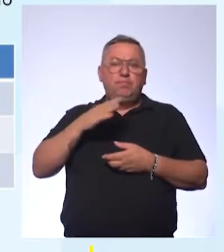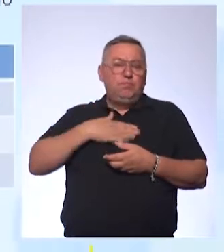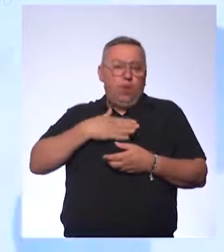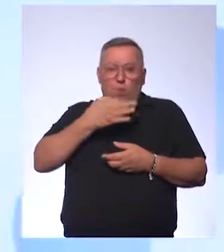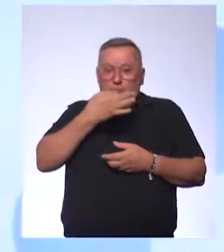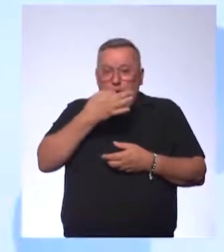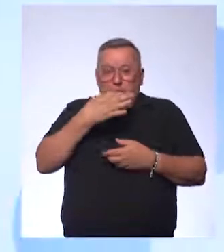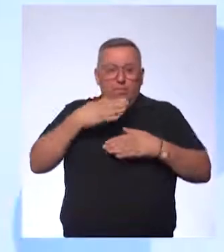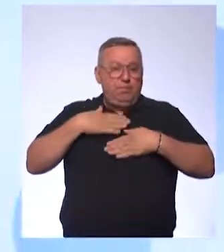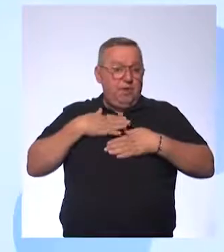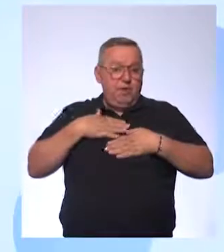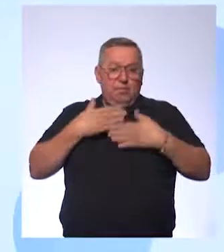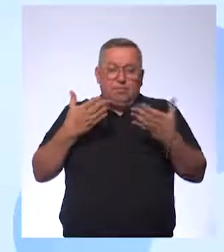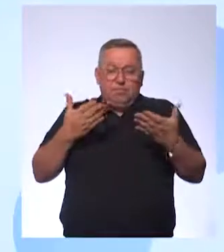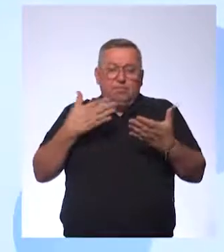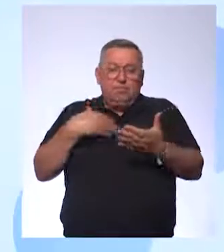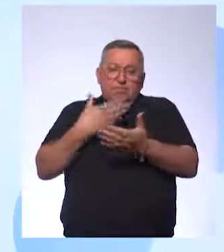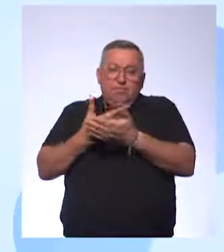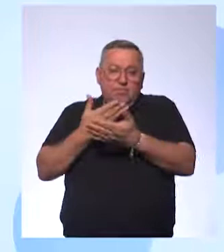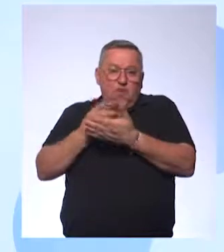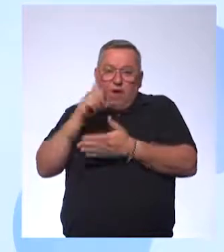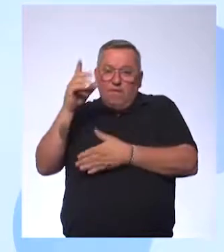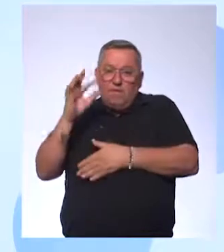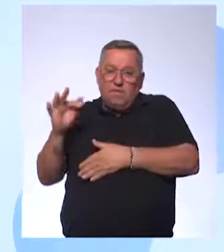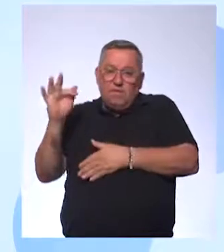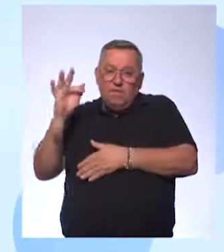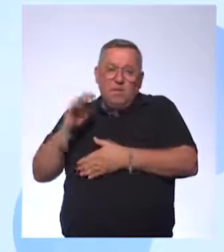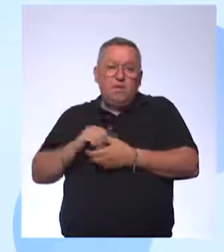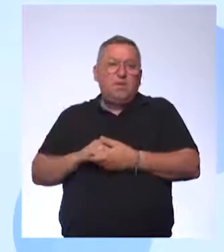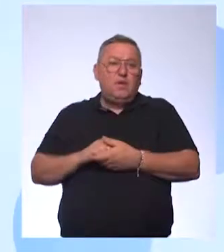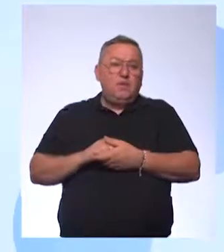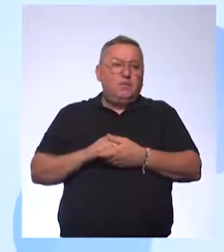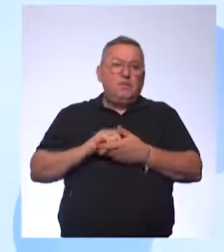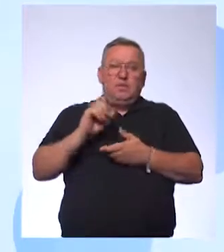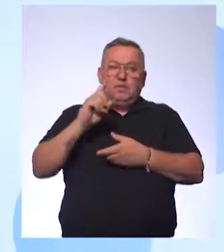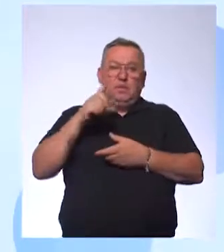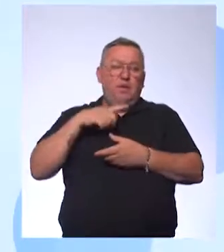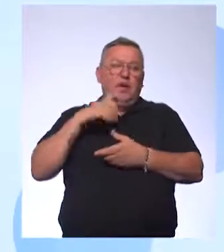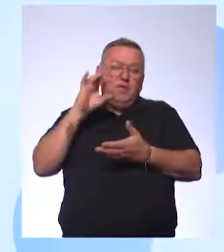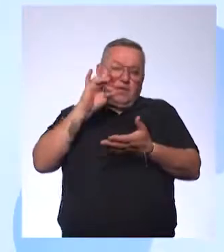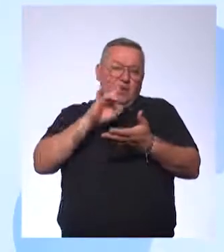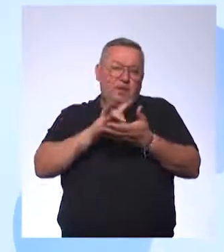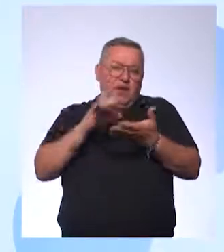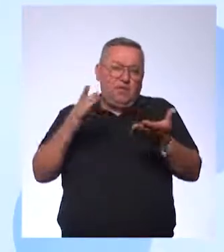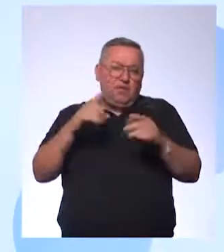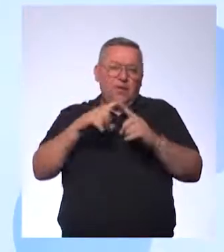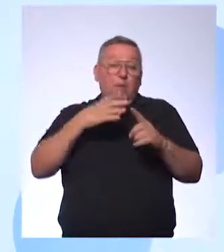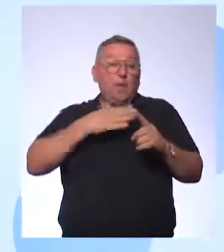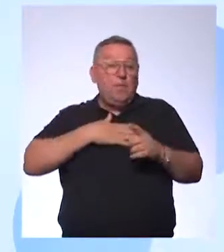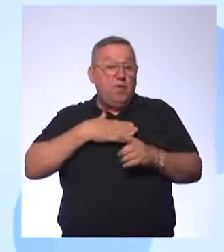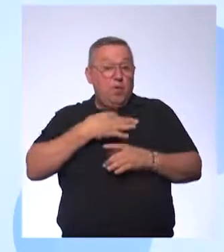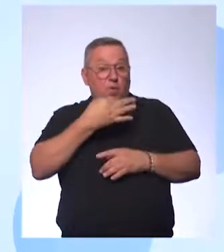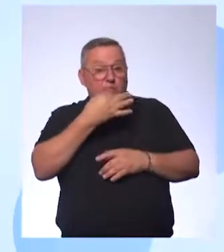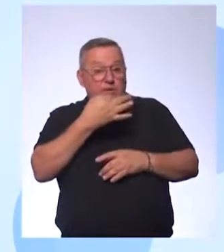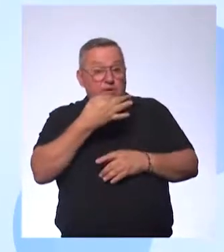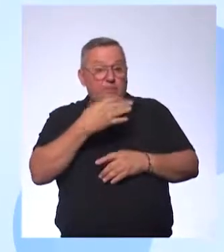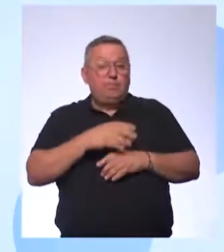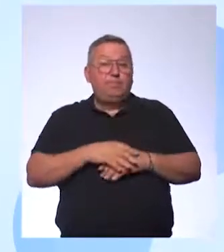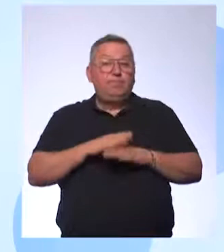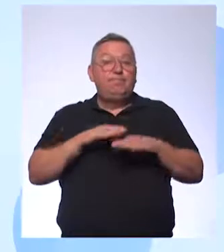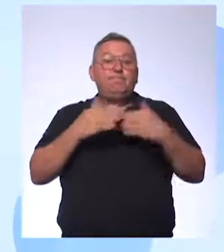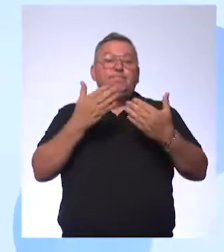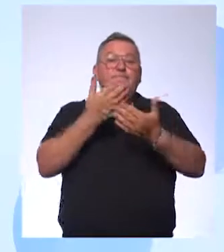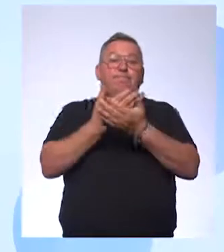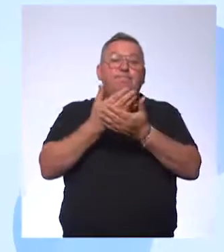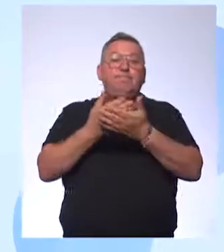que eu tenho por ele ter estudado lá na Universidade X. Não necessariamente vai ser verdade, então isso acaba sendo uma opinião. Então, estudou